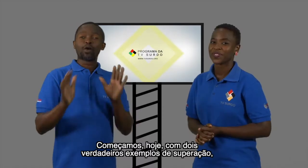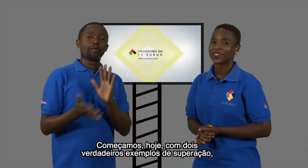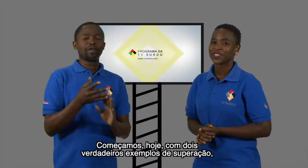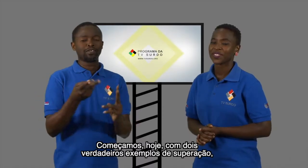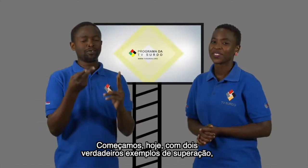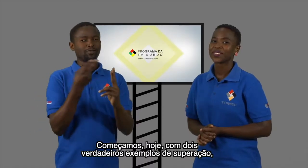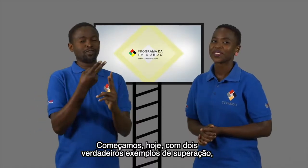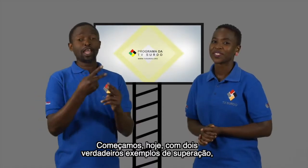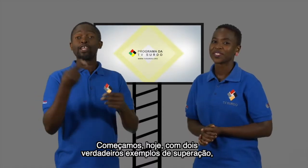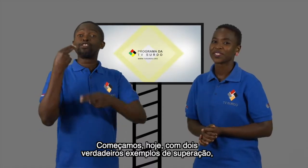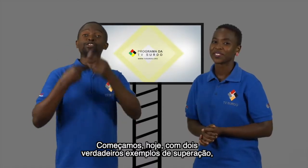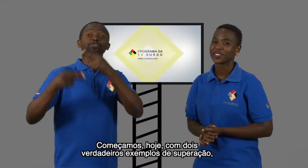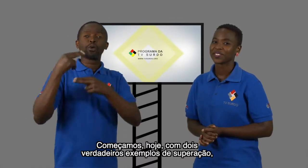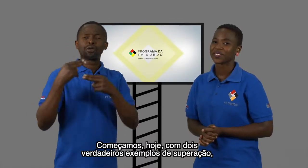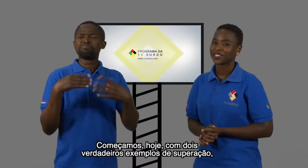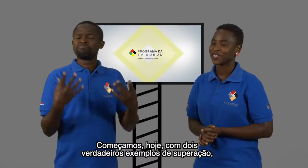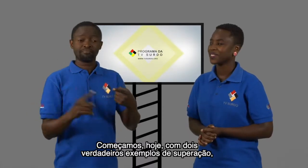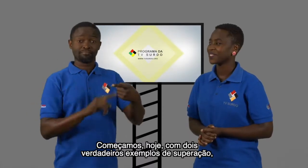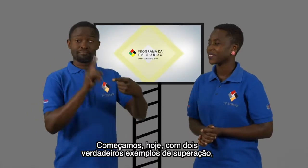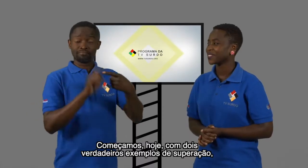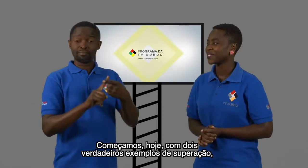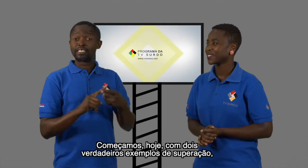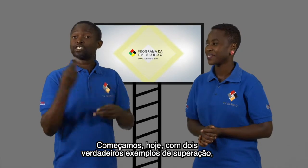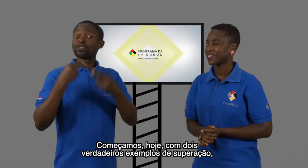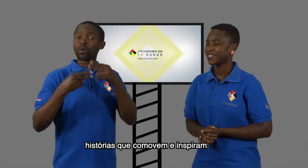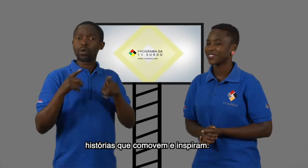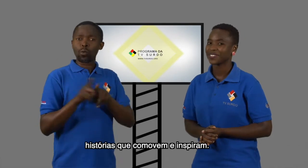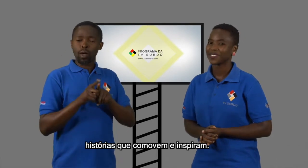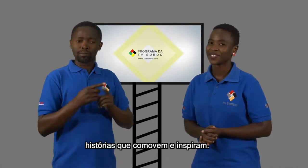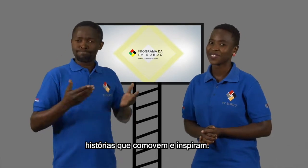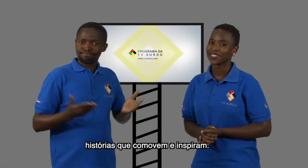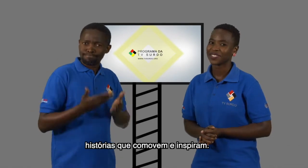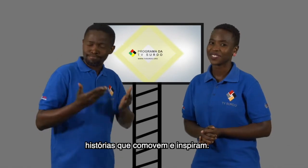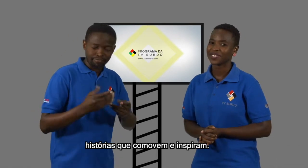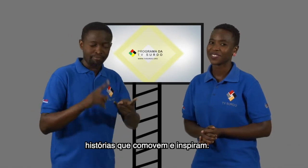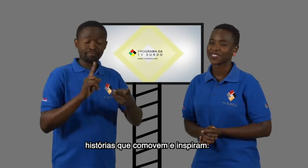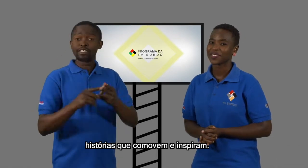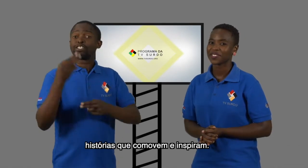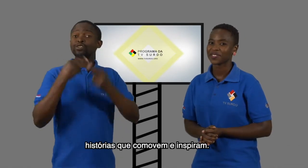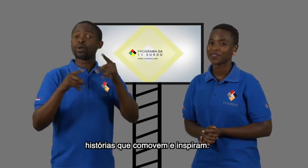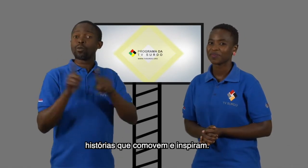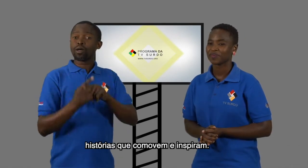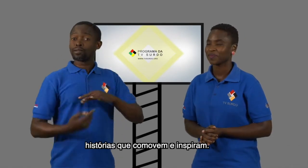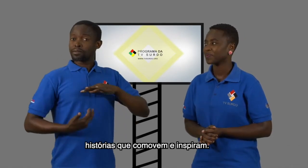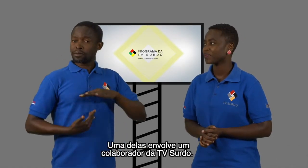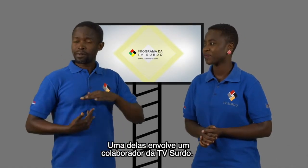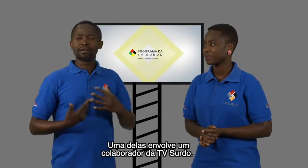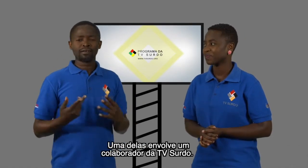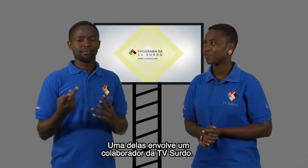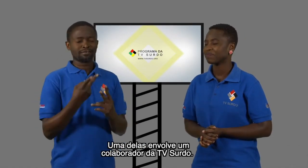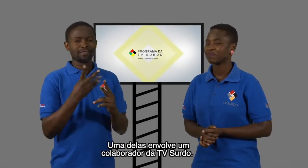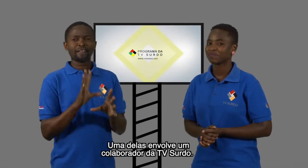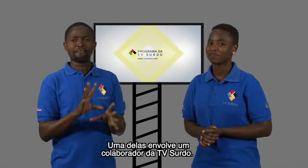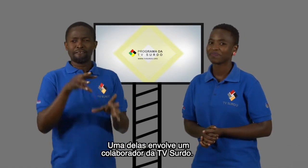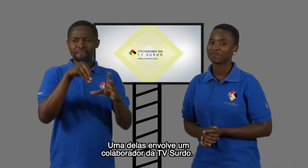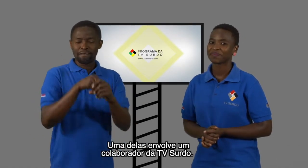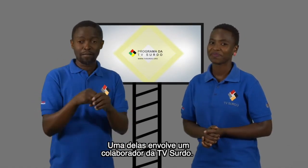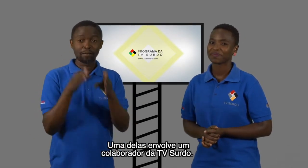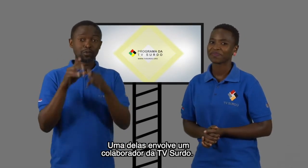Começamos hoje com dois verdadeiros exemplos de superação. Histórias que comovem e inspiram. Uma